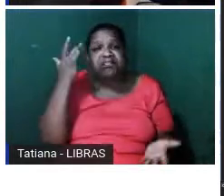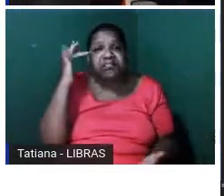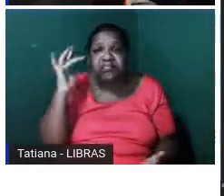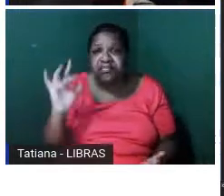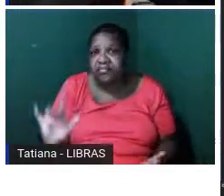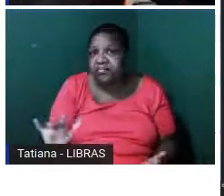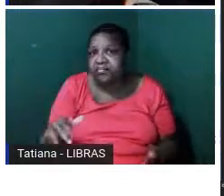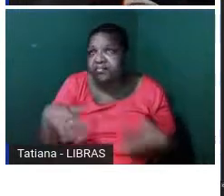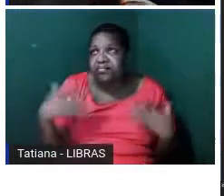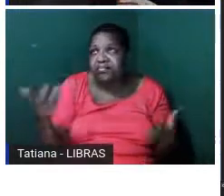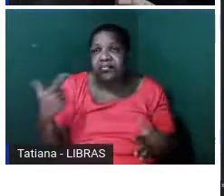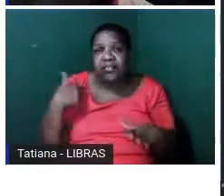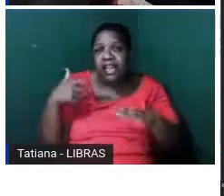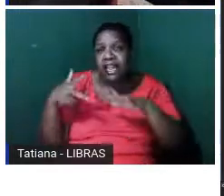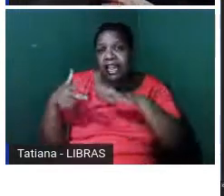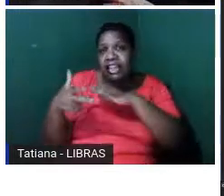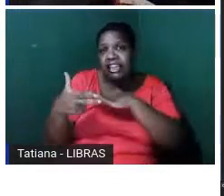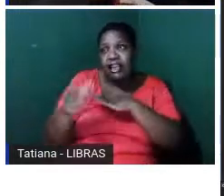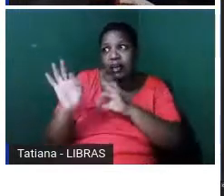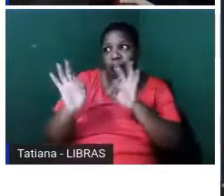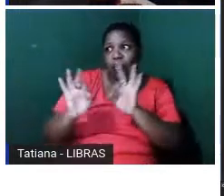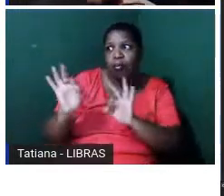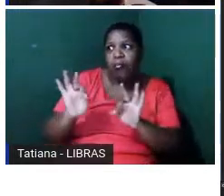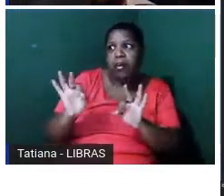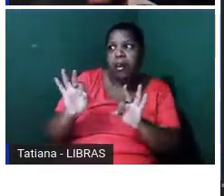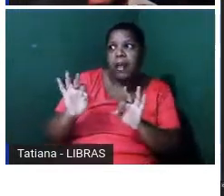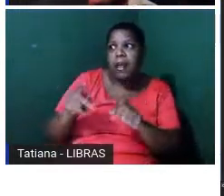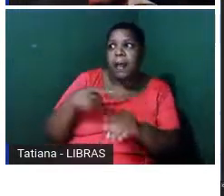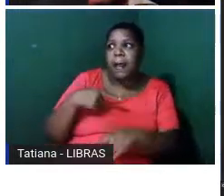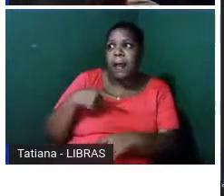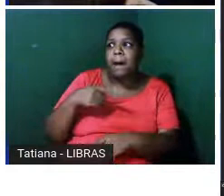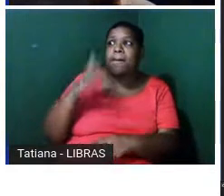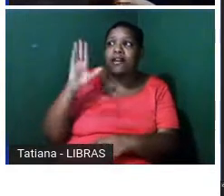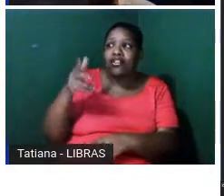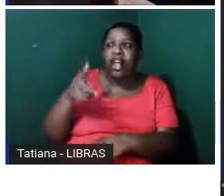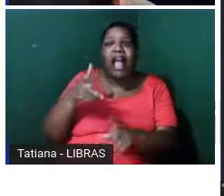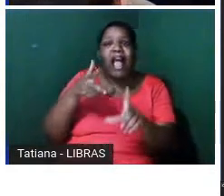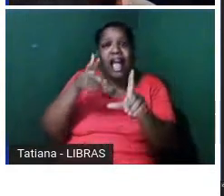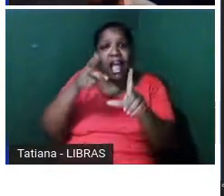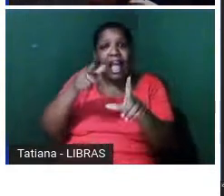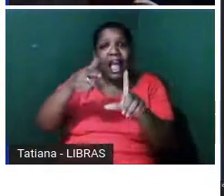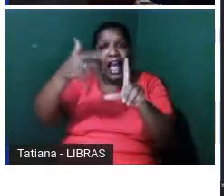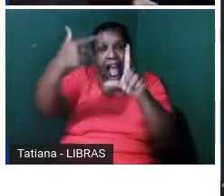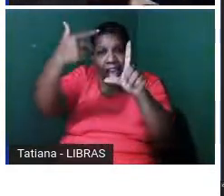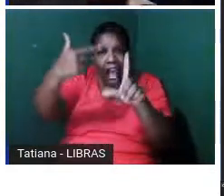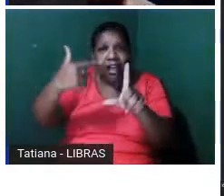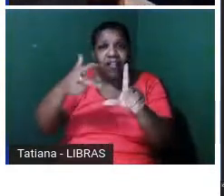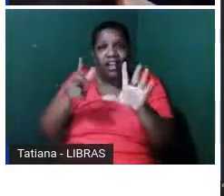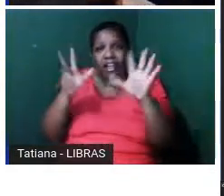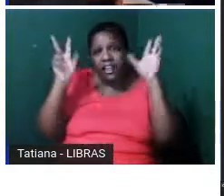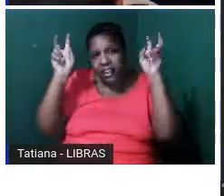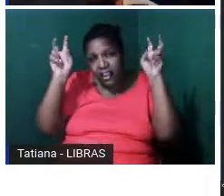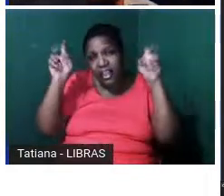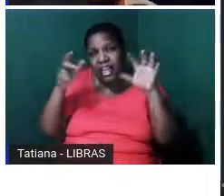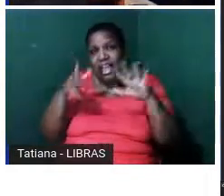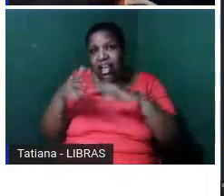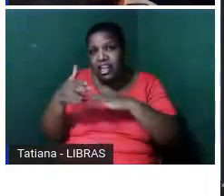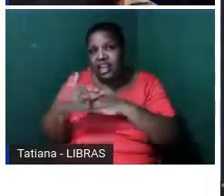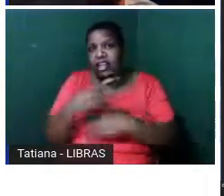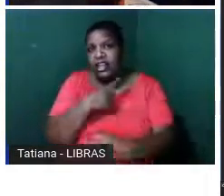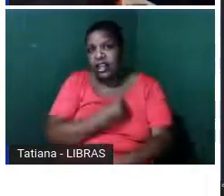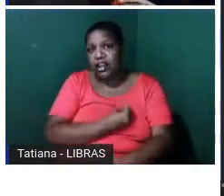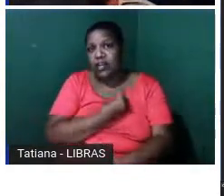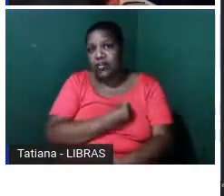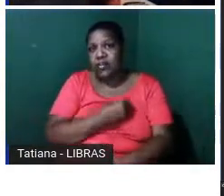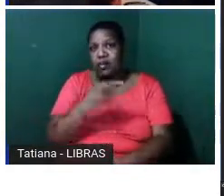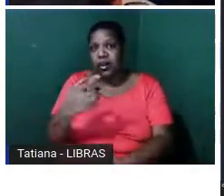nem editam em programas separados eles gravam já editando ao vivo entre aspas e